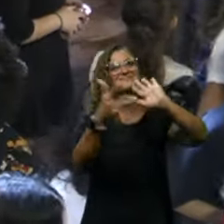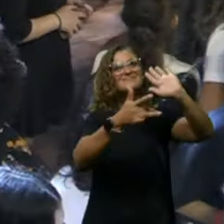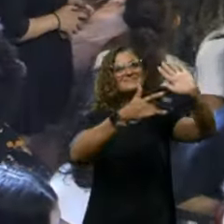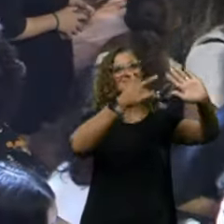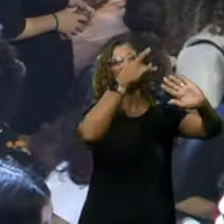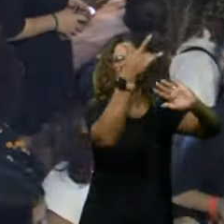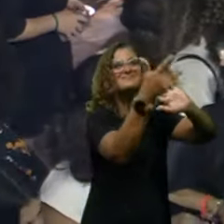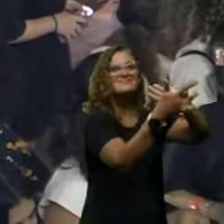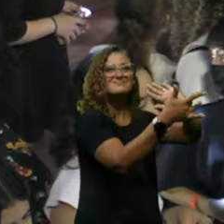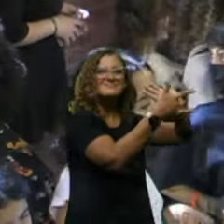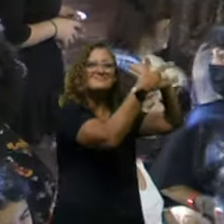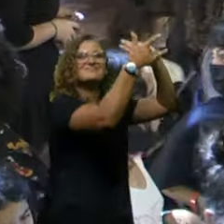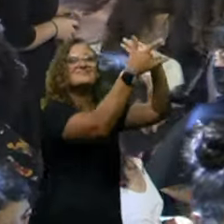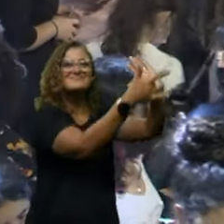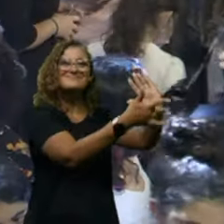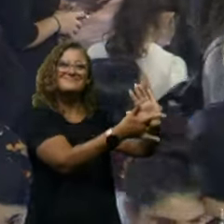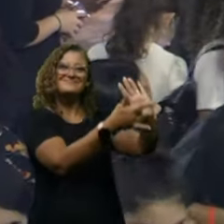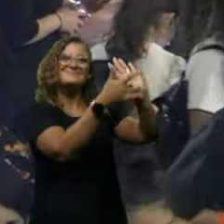Conhecer